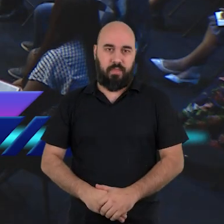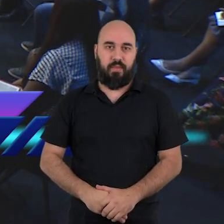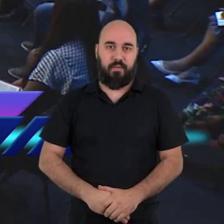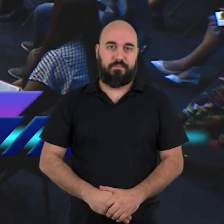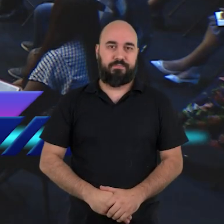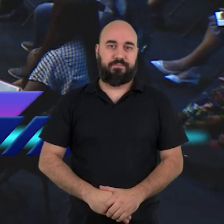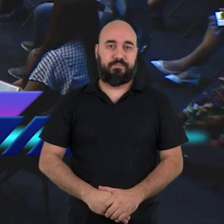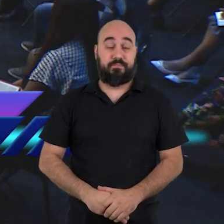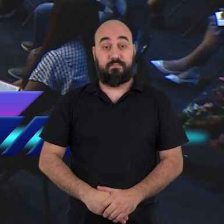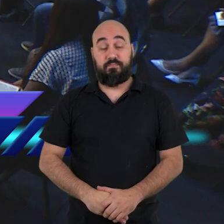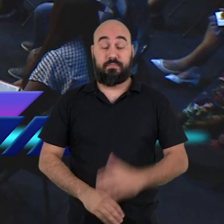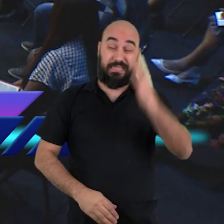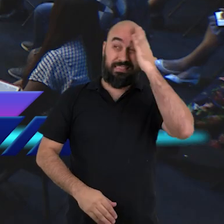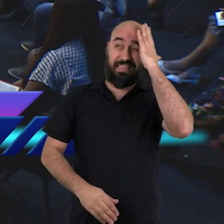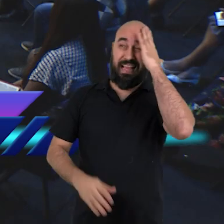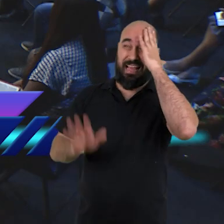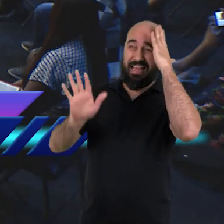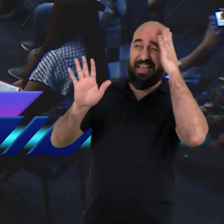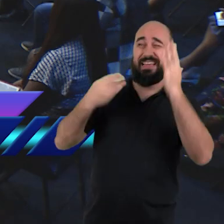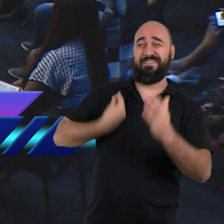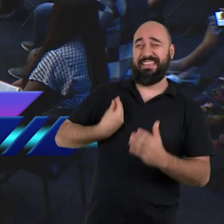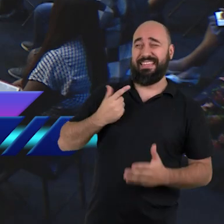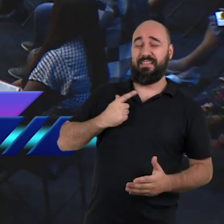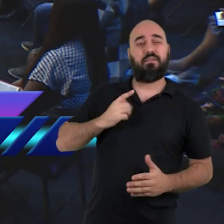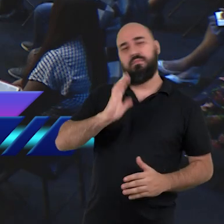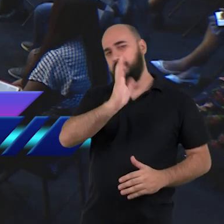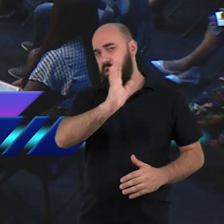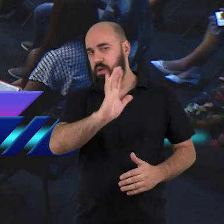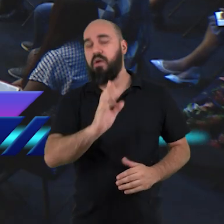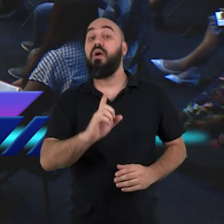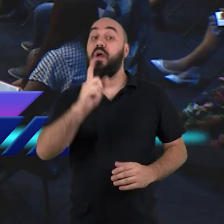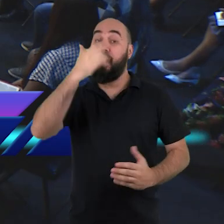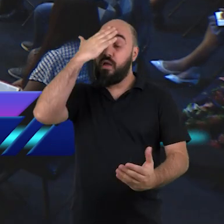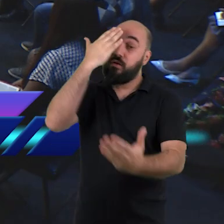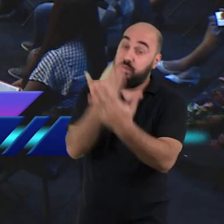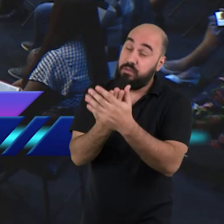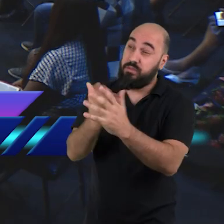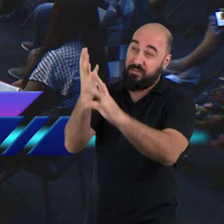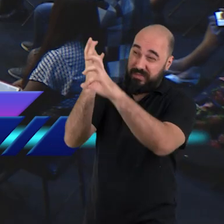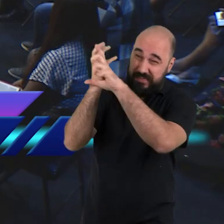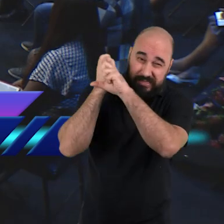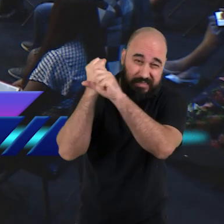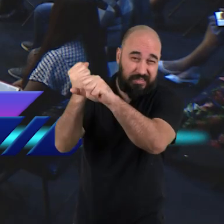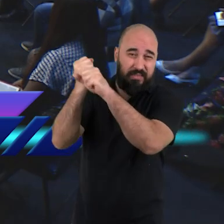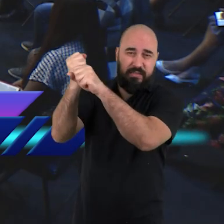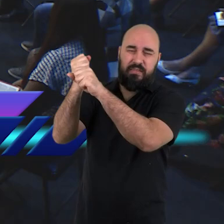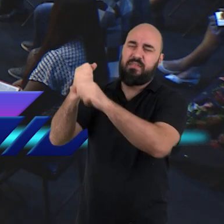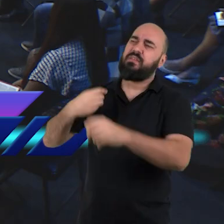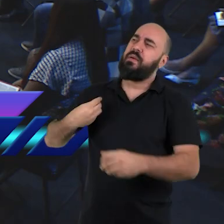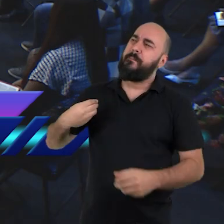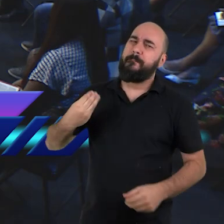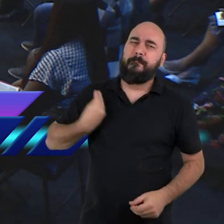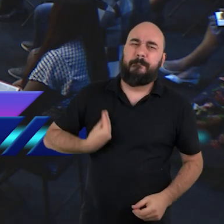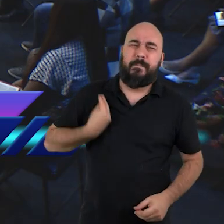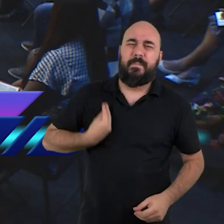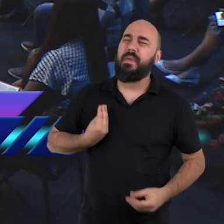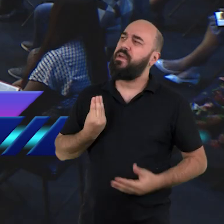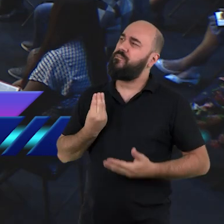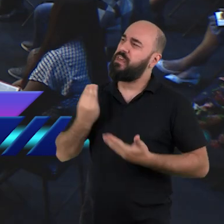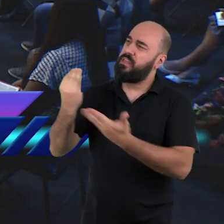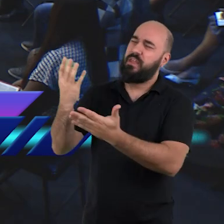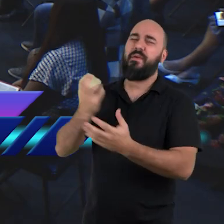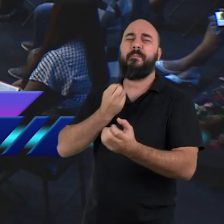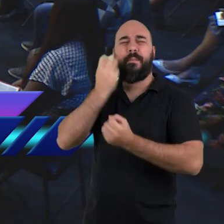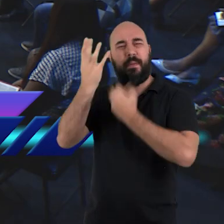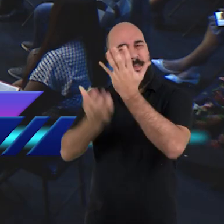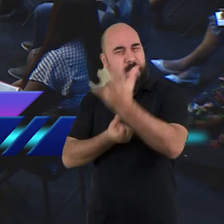confie, deposite tudo que você tem, tudo que você é nas mãos dele. Coloque diante do trono do Senhor, coloque